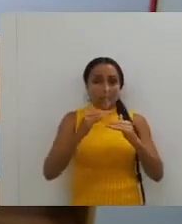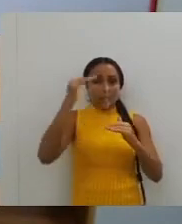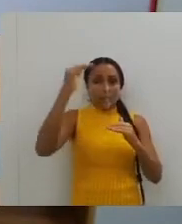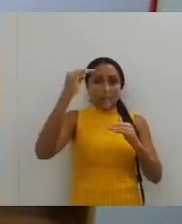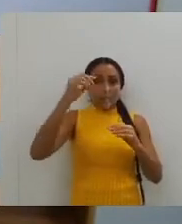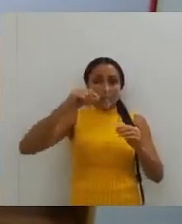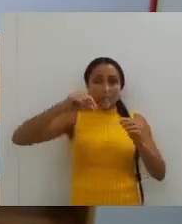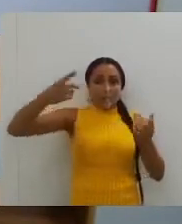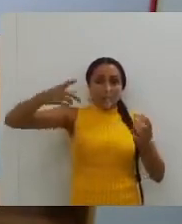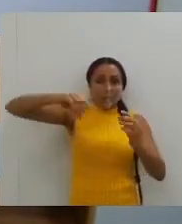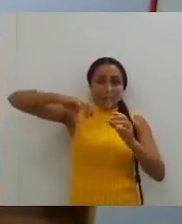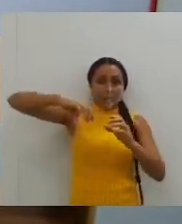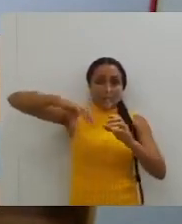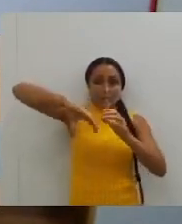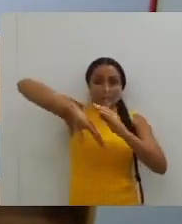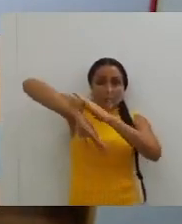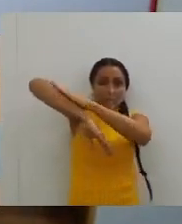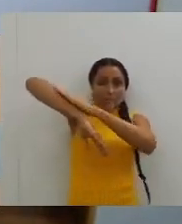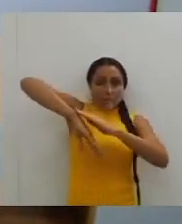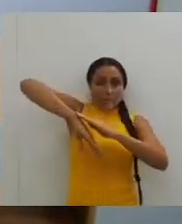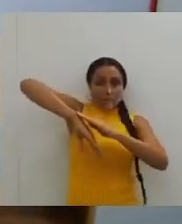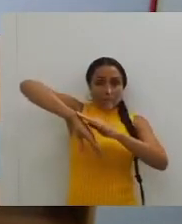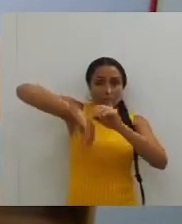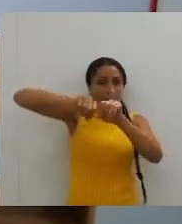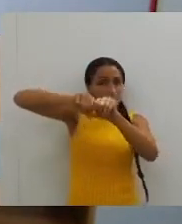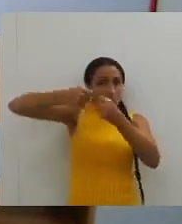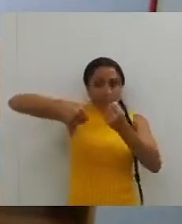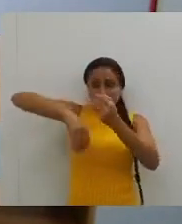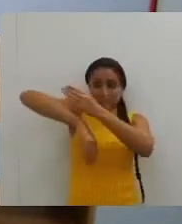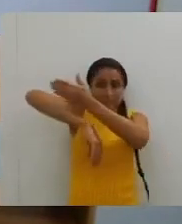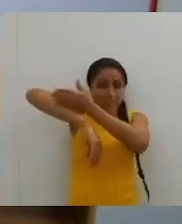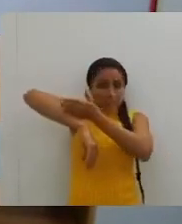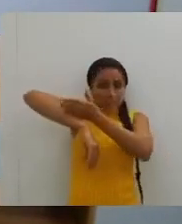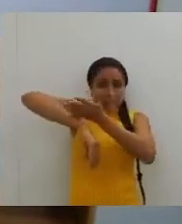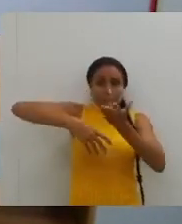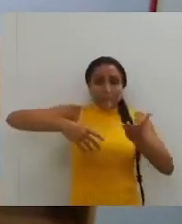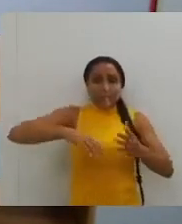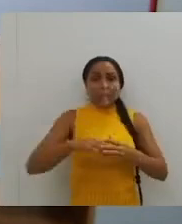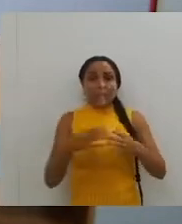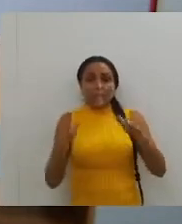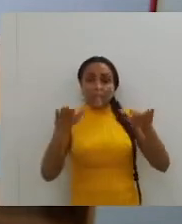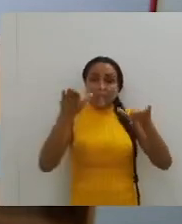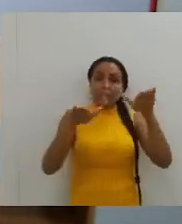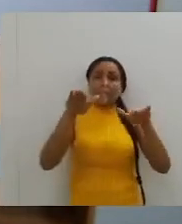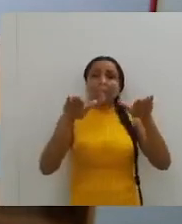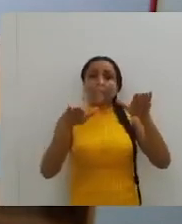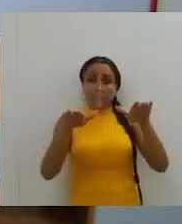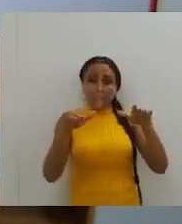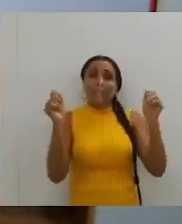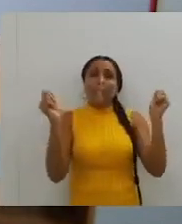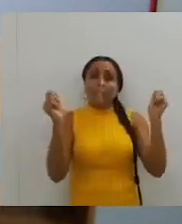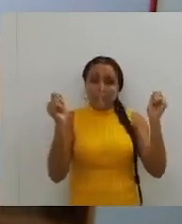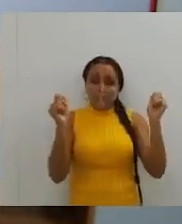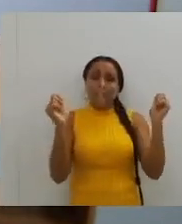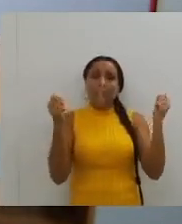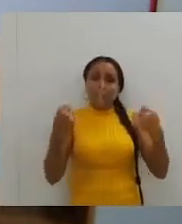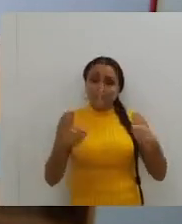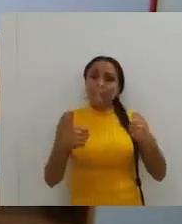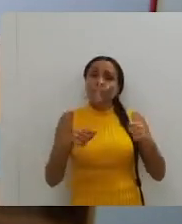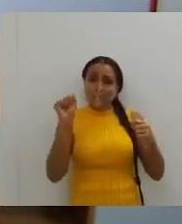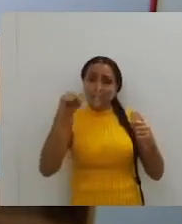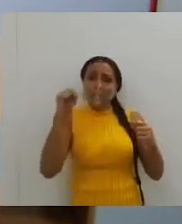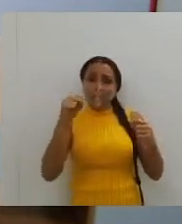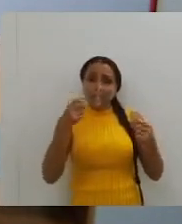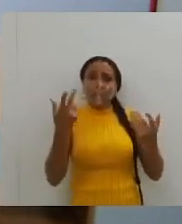corda arrebenta. A situação de equilíbrio acontece quando a resultante é nula e as forças são o